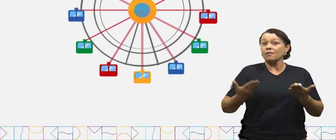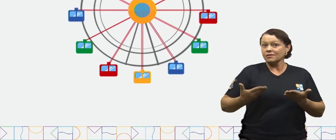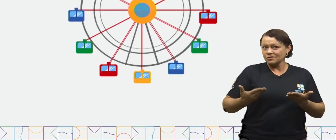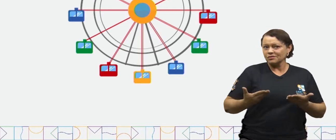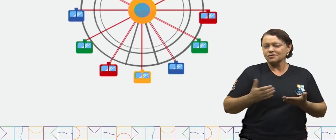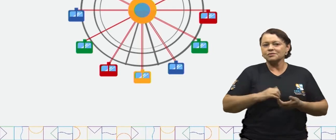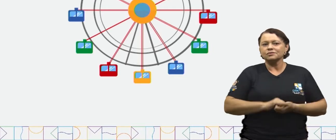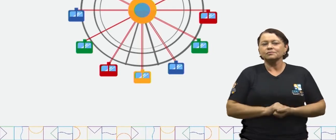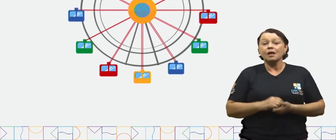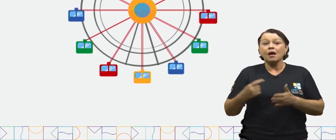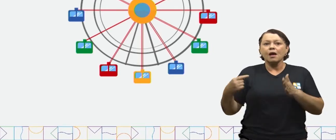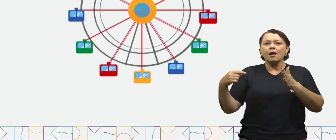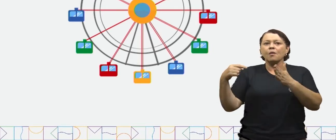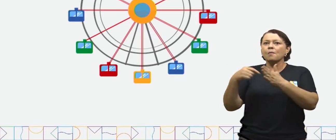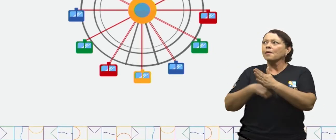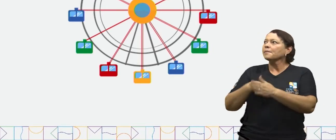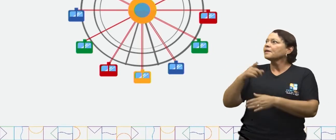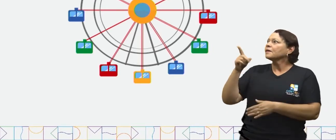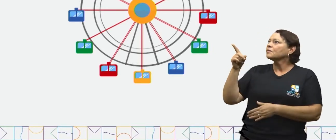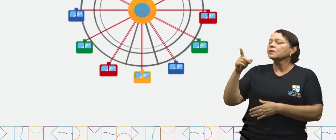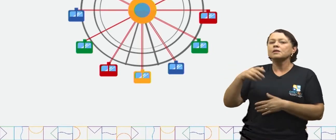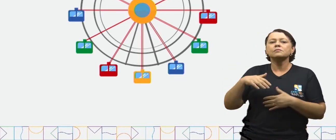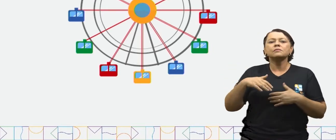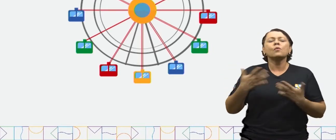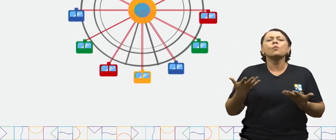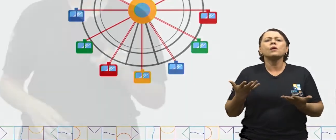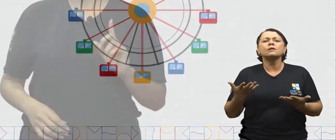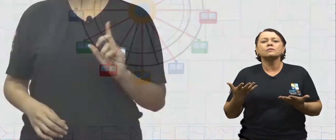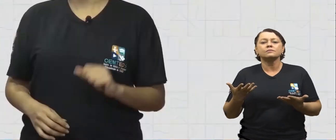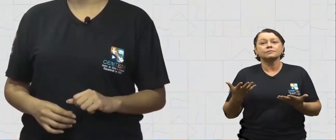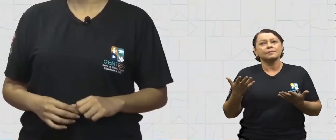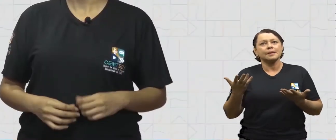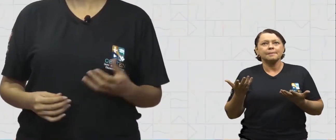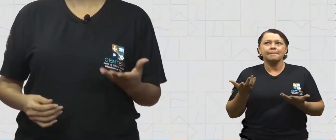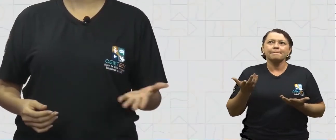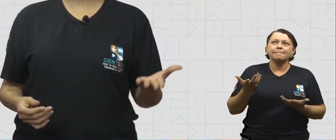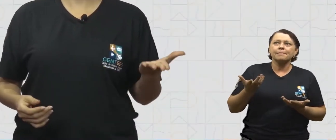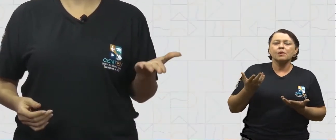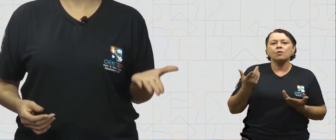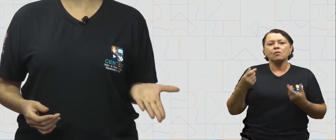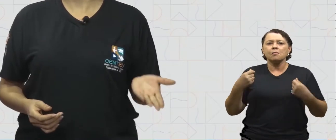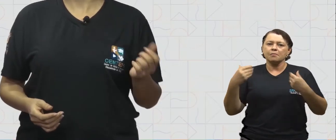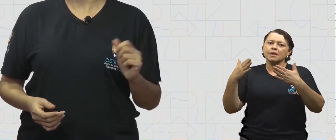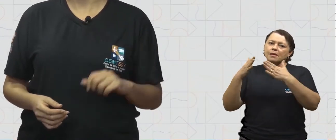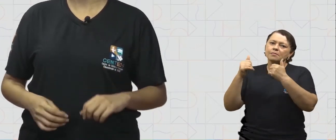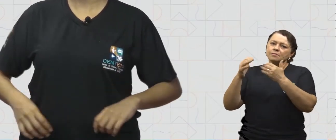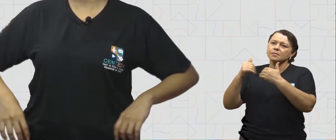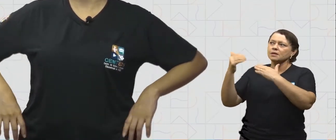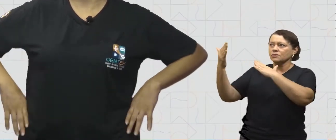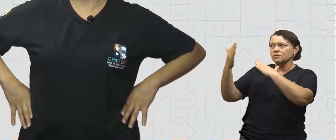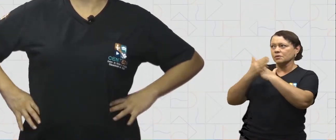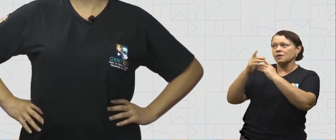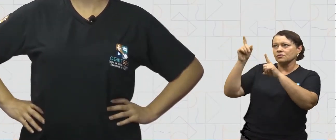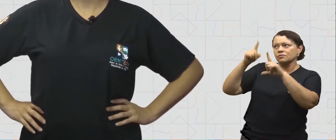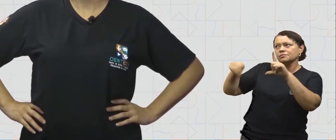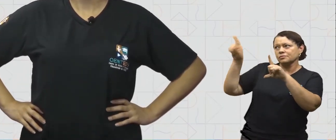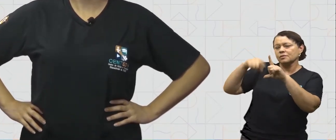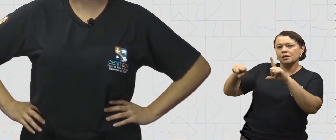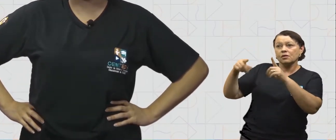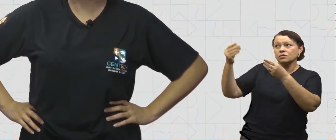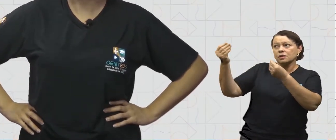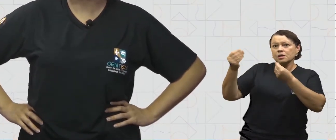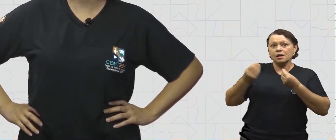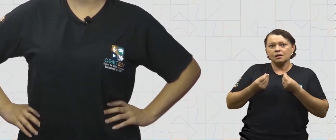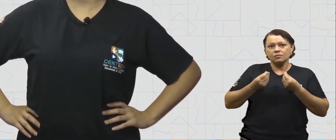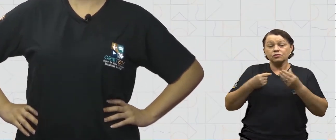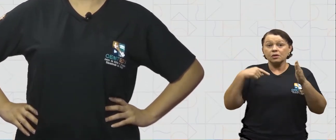legal! Uma pergunta surgiu. Quando? Bom, pedimos a ajuda da roda de narrativas